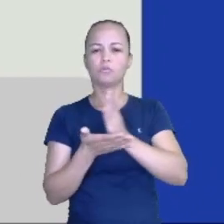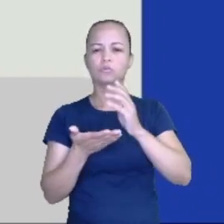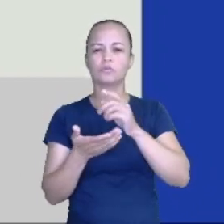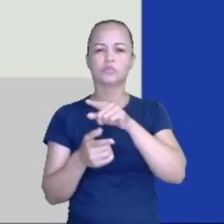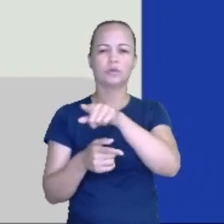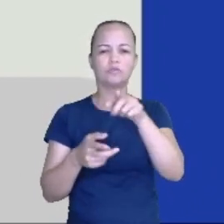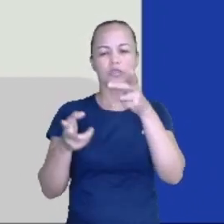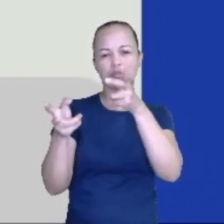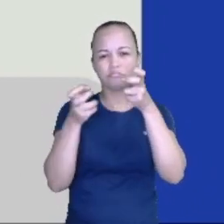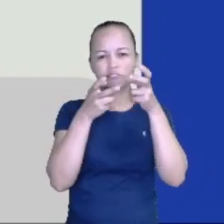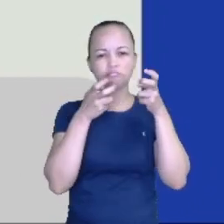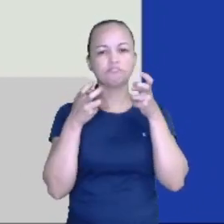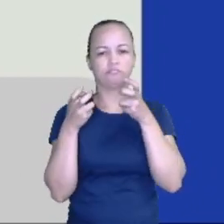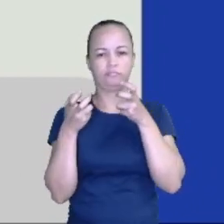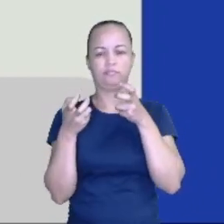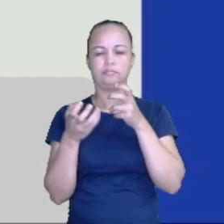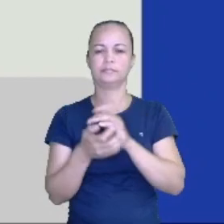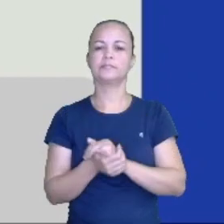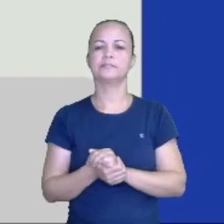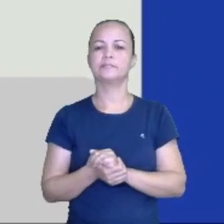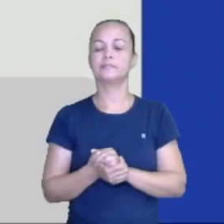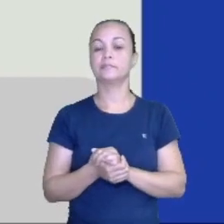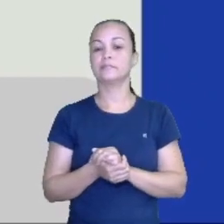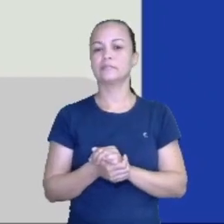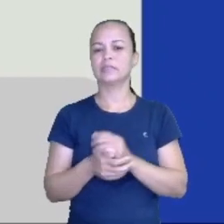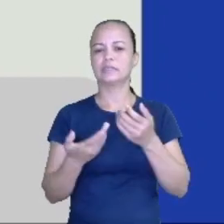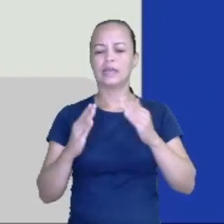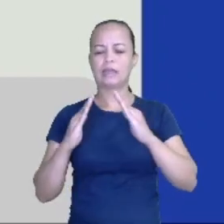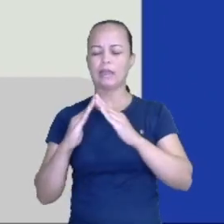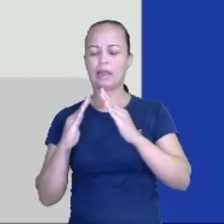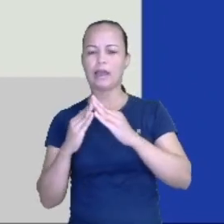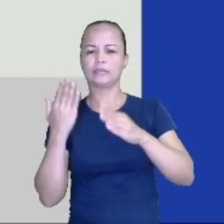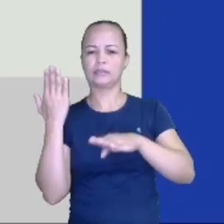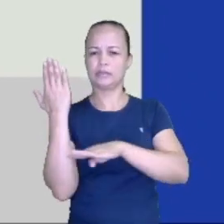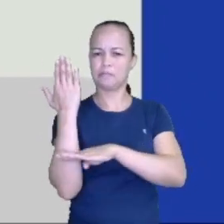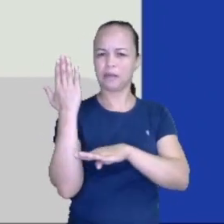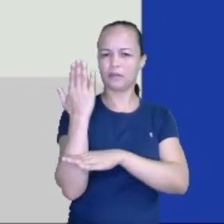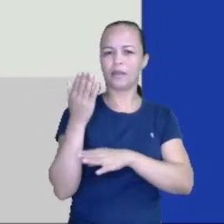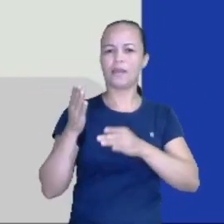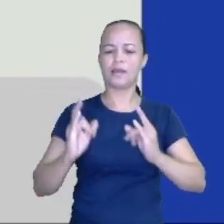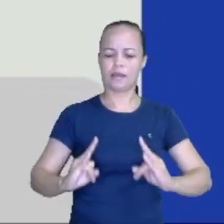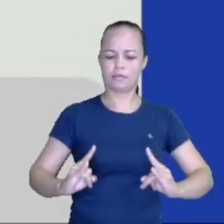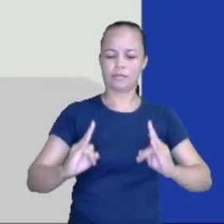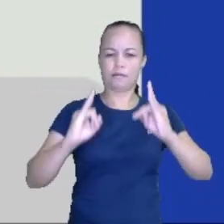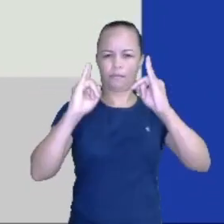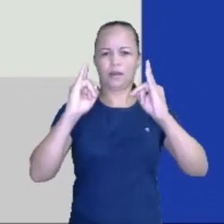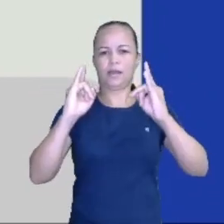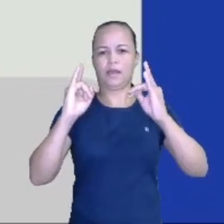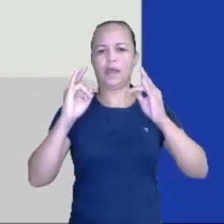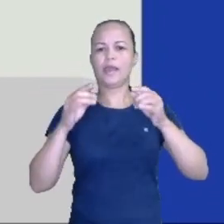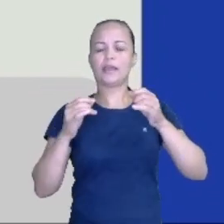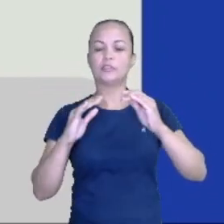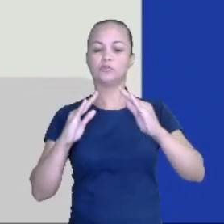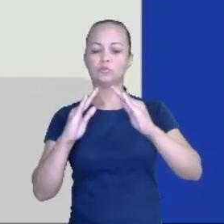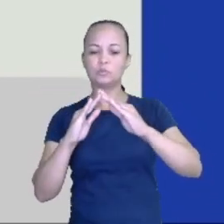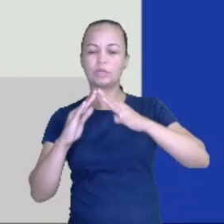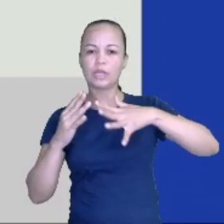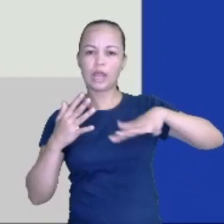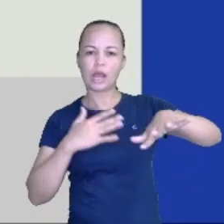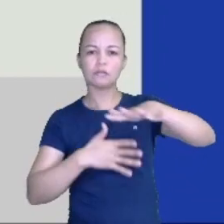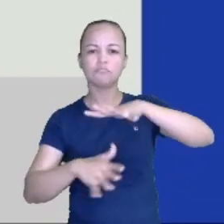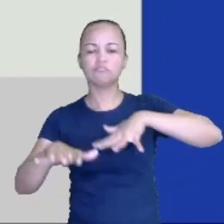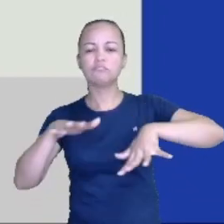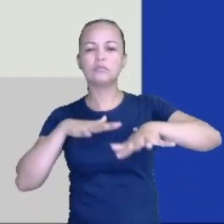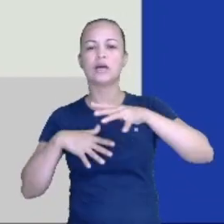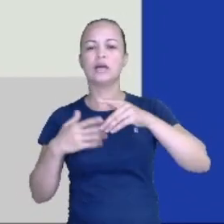Olha essa imagem aí, ó. Tem casas de tudo quanto é jeito, tem casa de madeira, tem prédio, tem condomínio, tem casa com